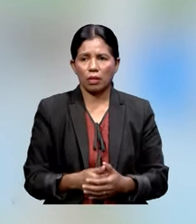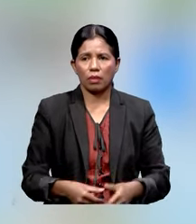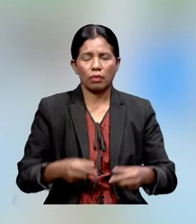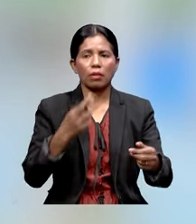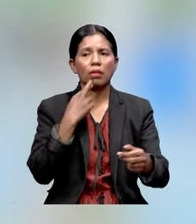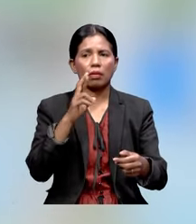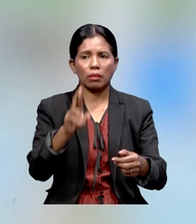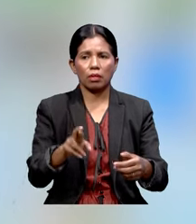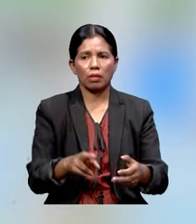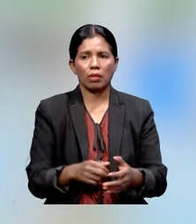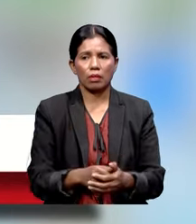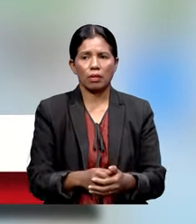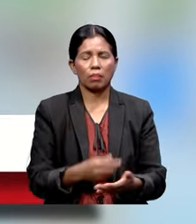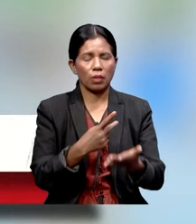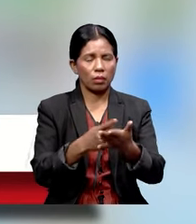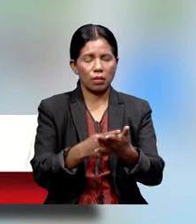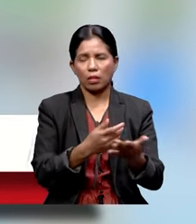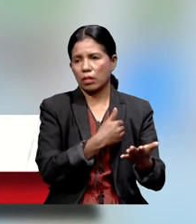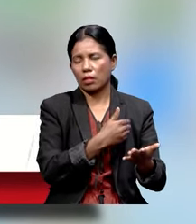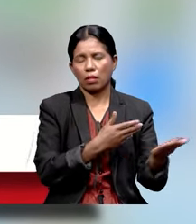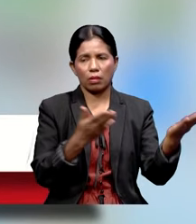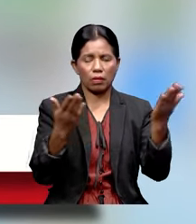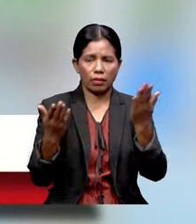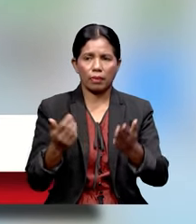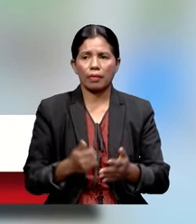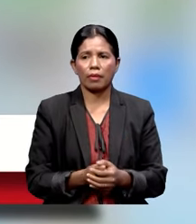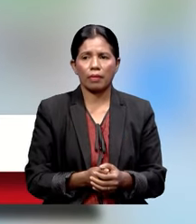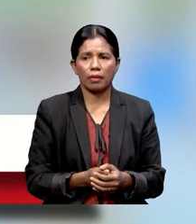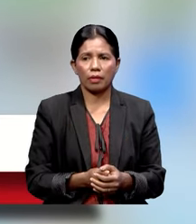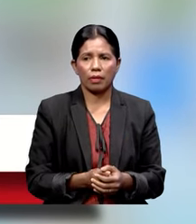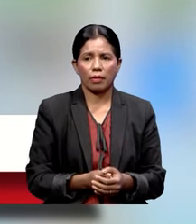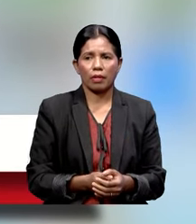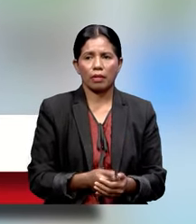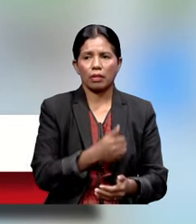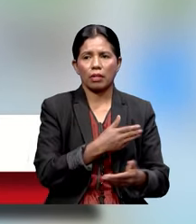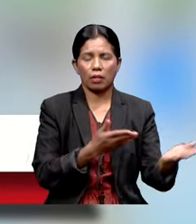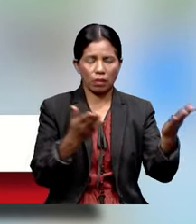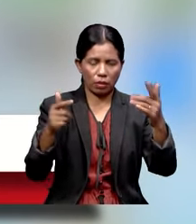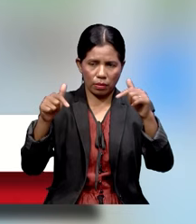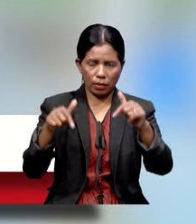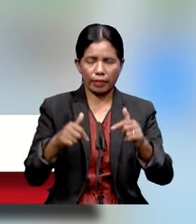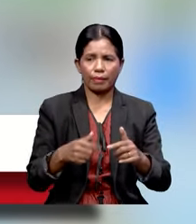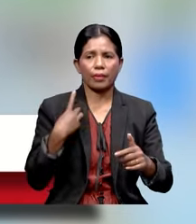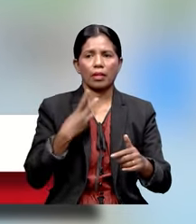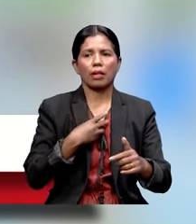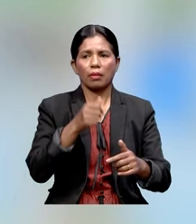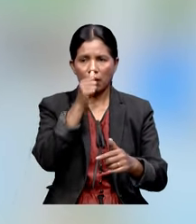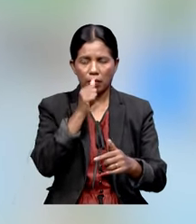força. Proposta tá, mas beto agora se deu força. Parece que para o dia será o fama também, né? Ano